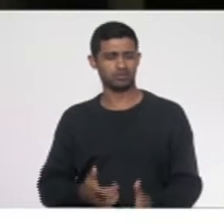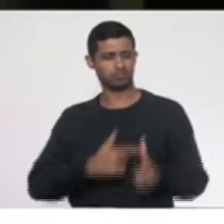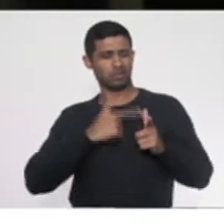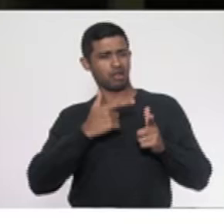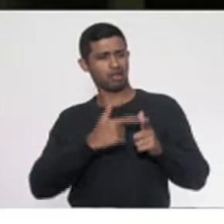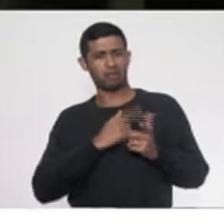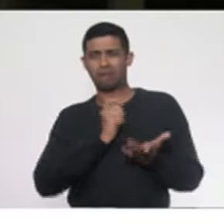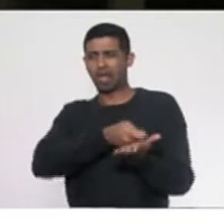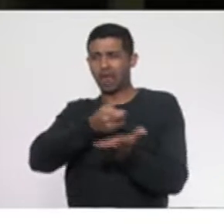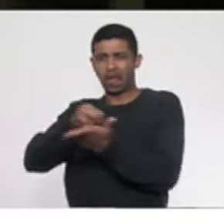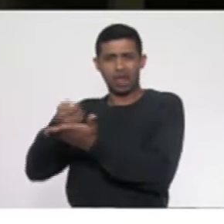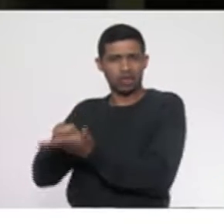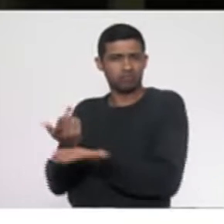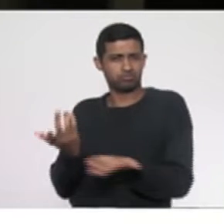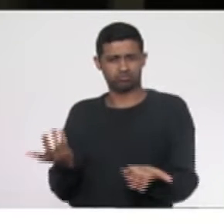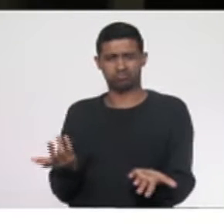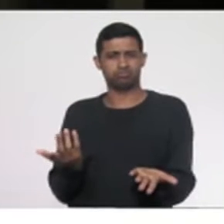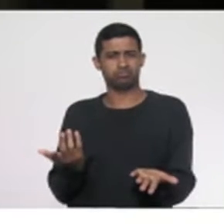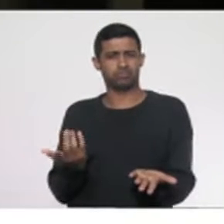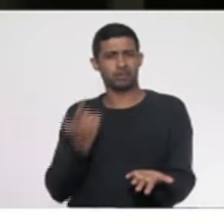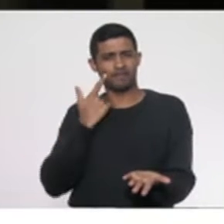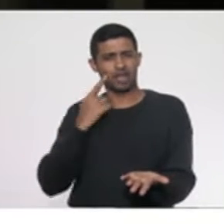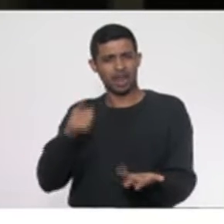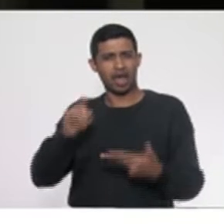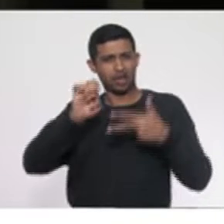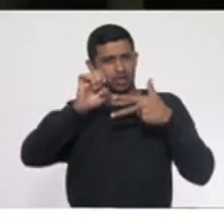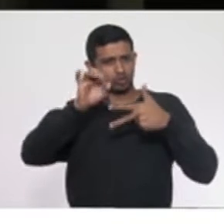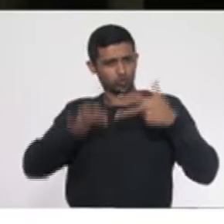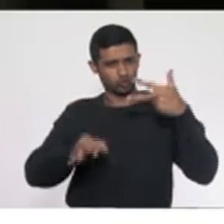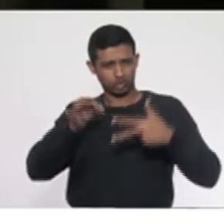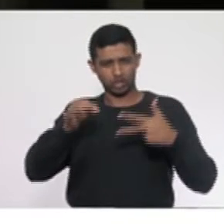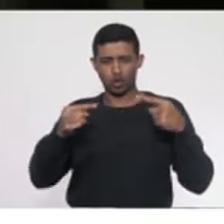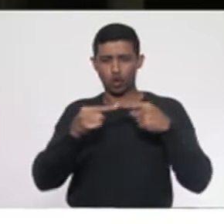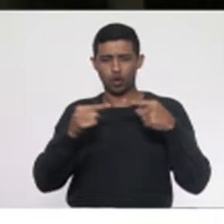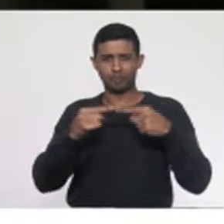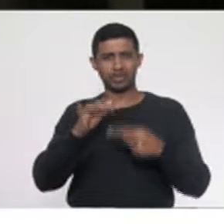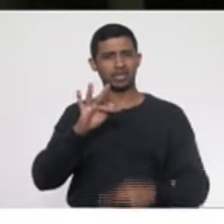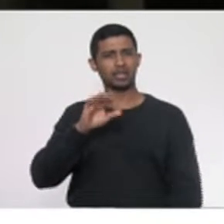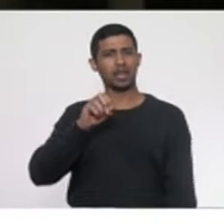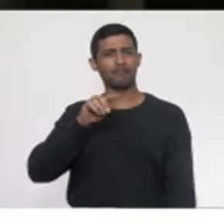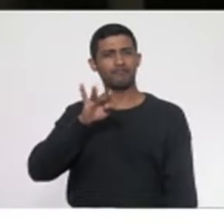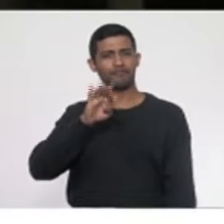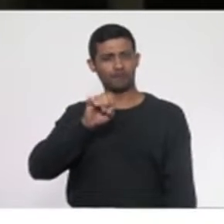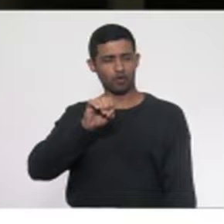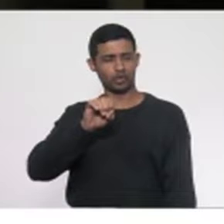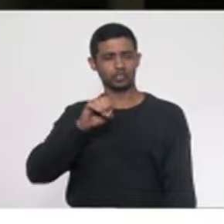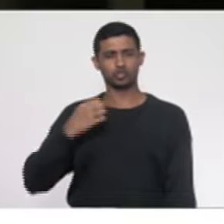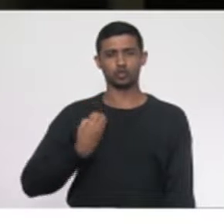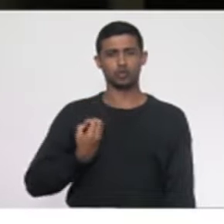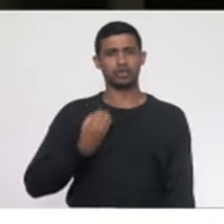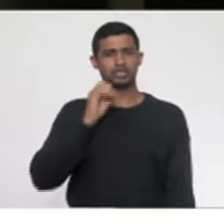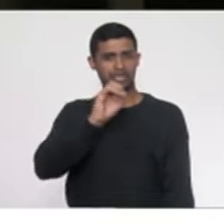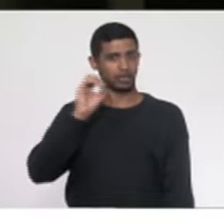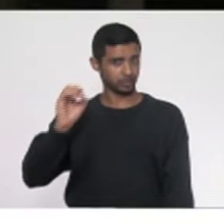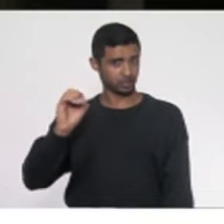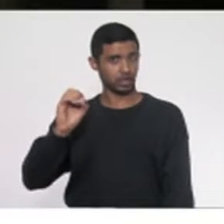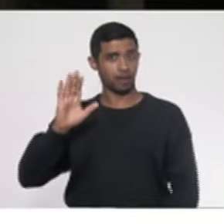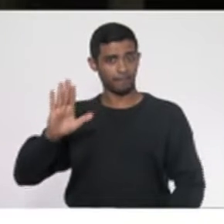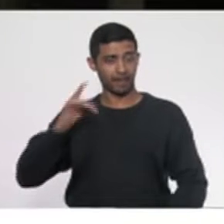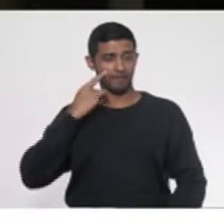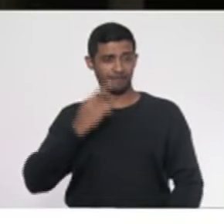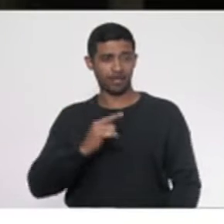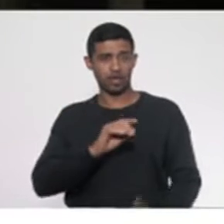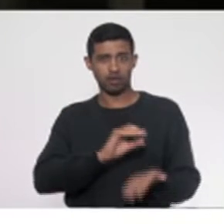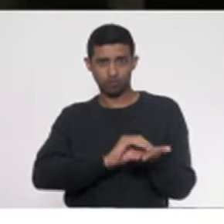Poder Judiciário é pago pela fonte 00. O fundo do Poder Judiciário paga